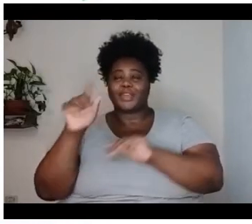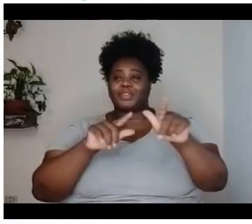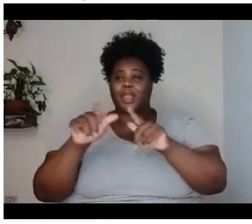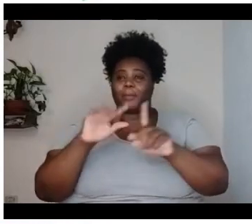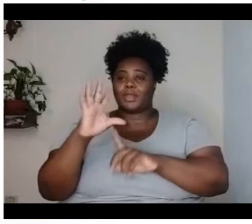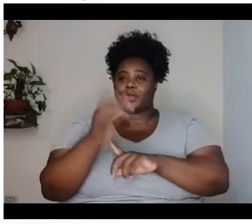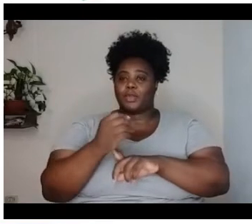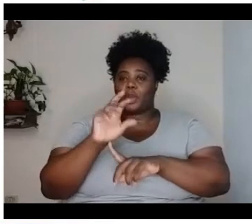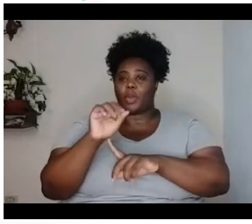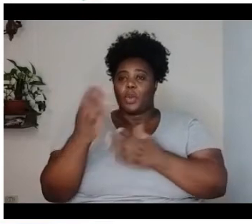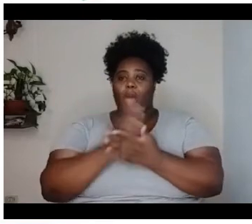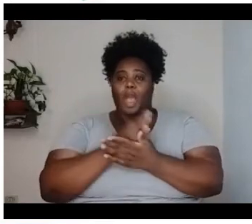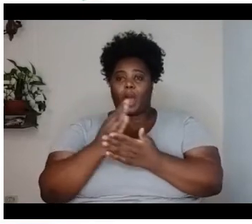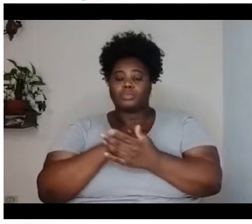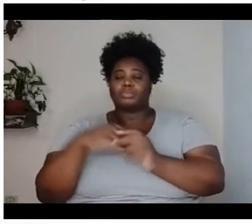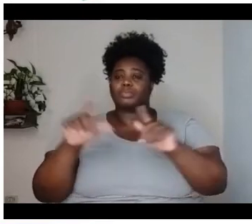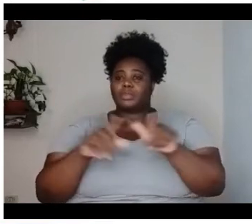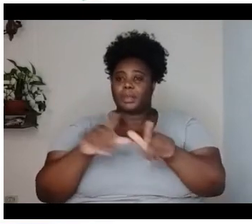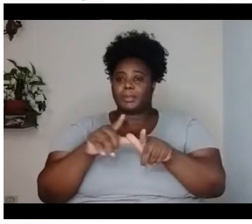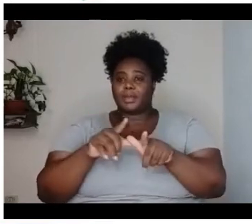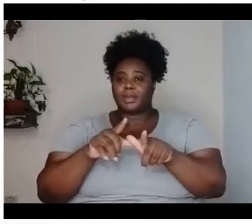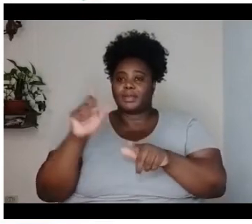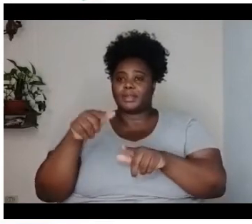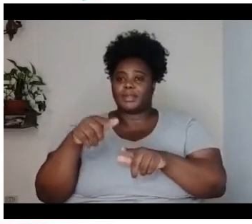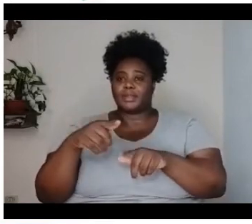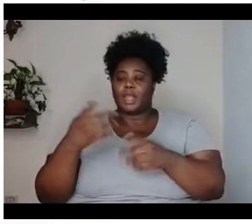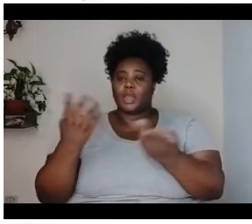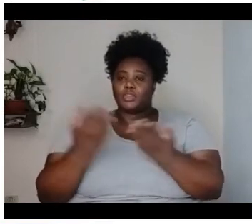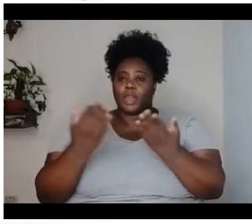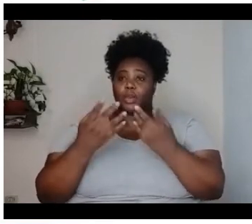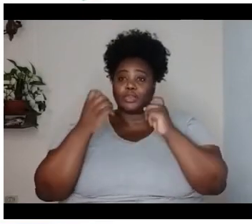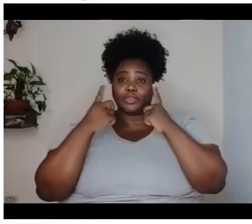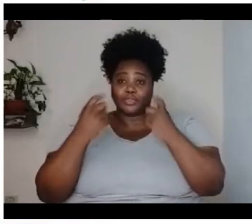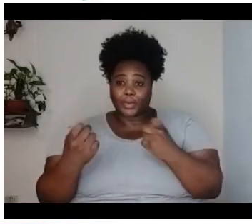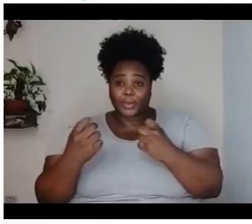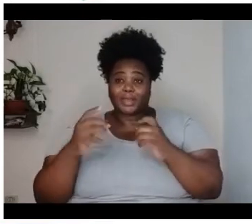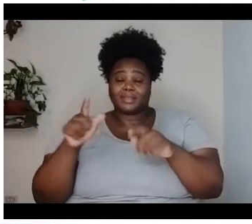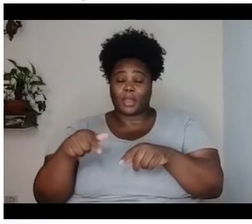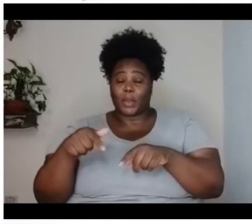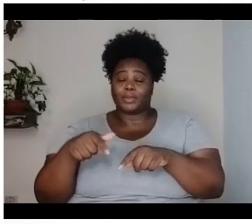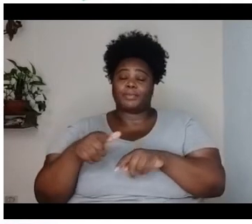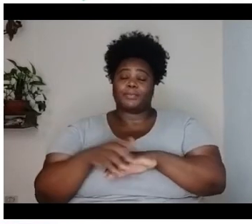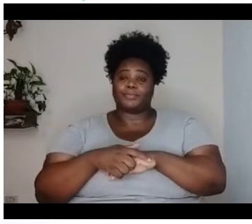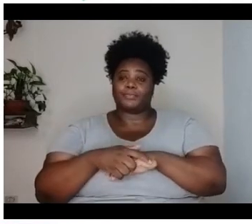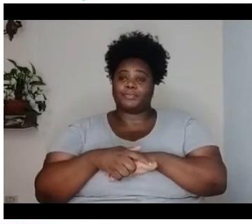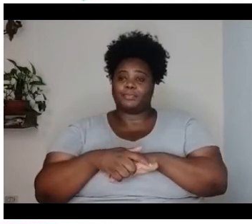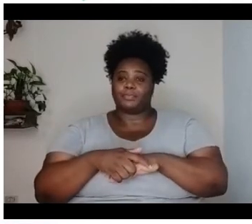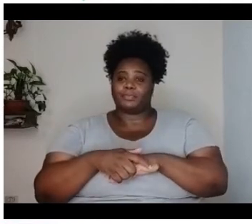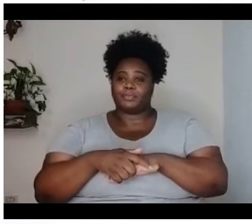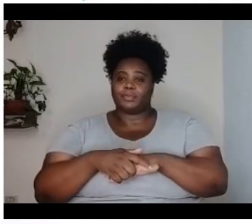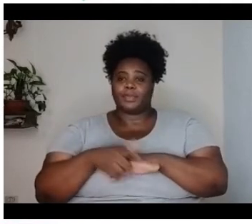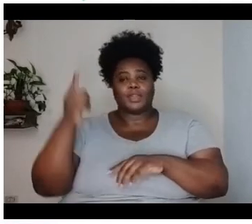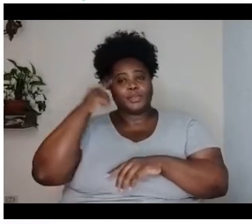que estão no meio contemporâneo sobre violência e tal, e, assim, pensando